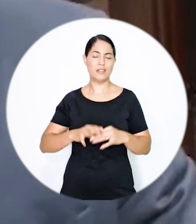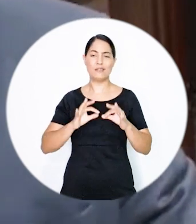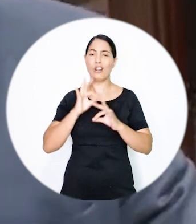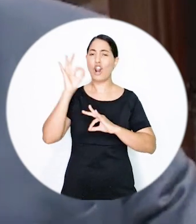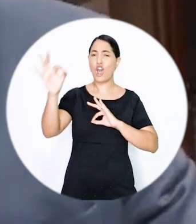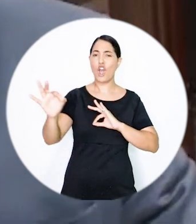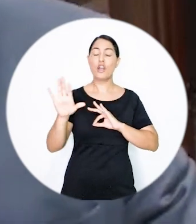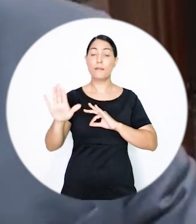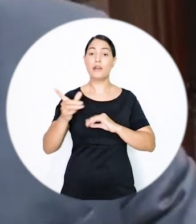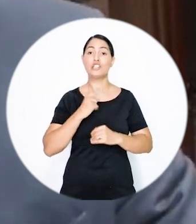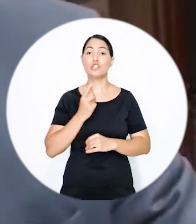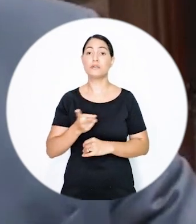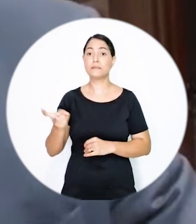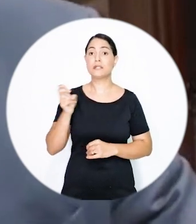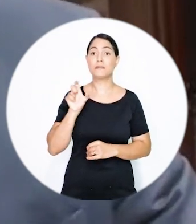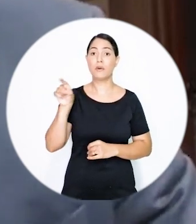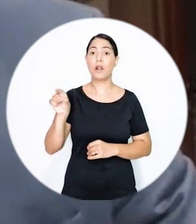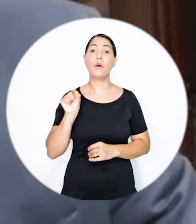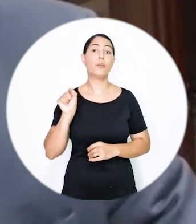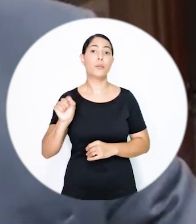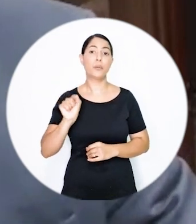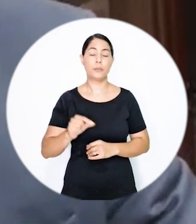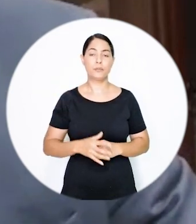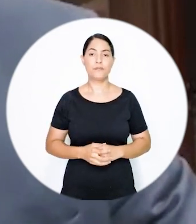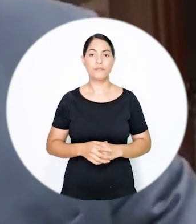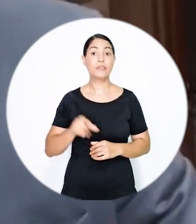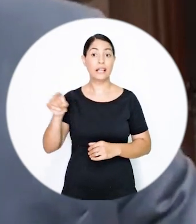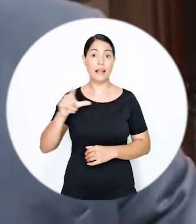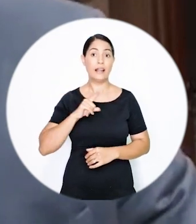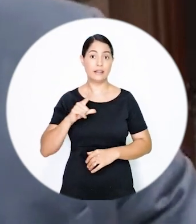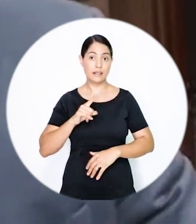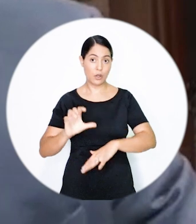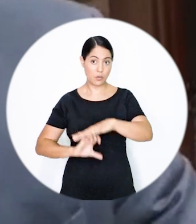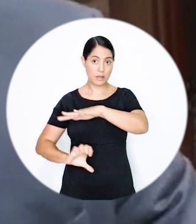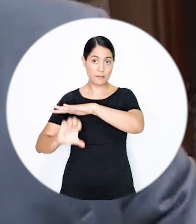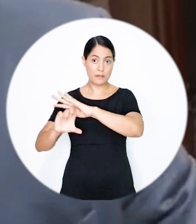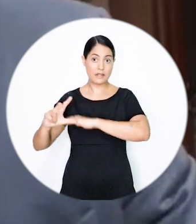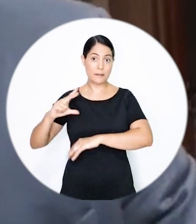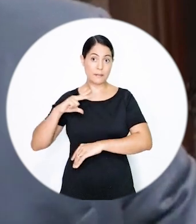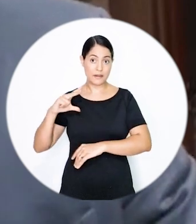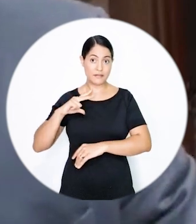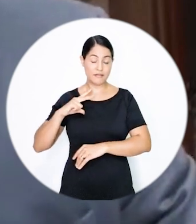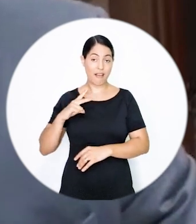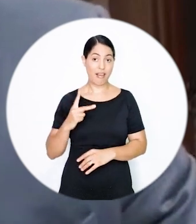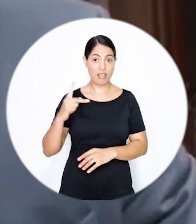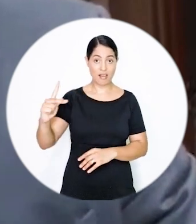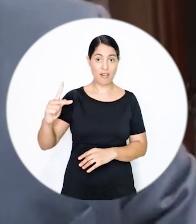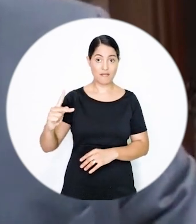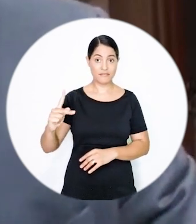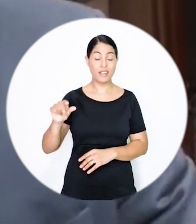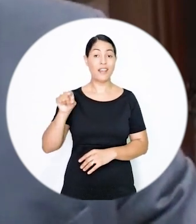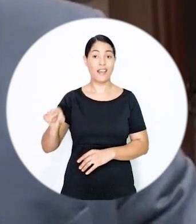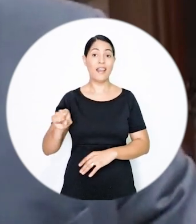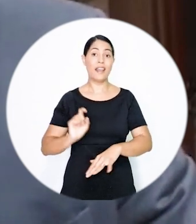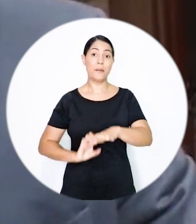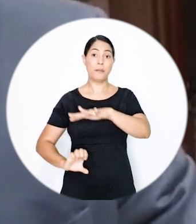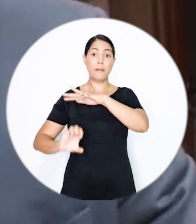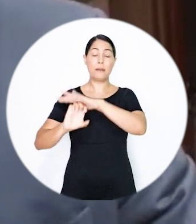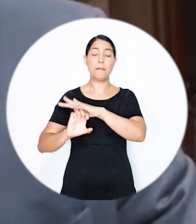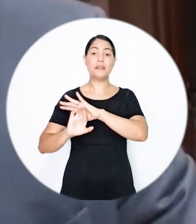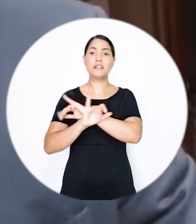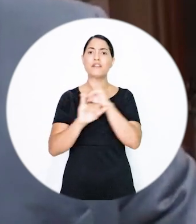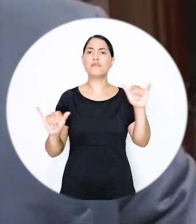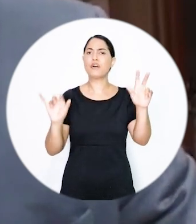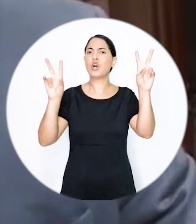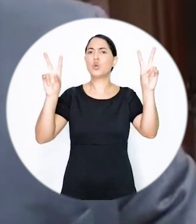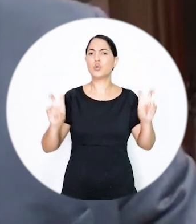identificamos lá a partir de uma demanda que surge da nossa subseção? Uma empresa privada, uma empresa que